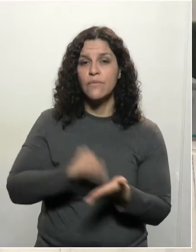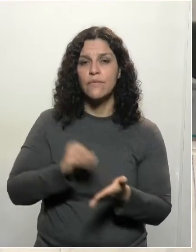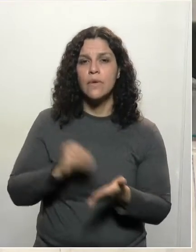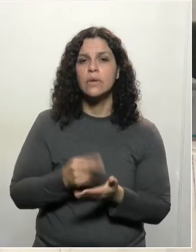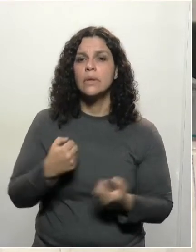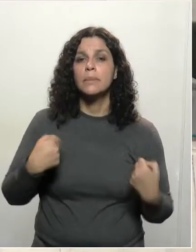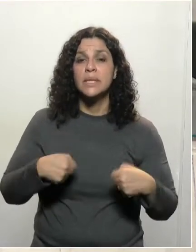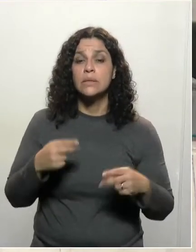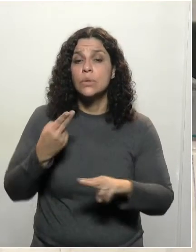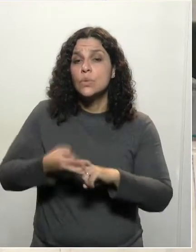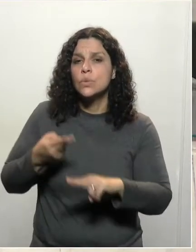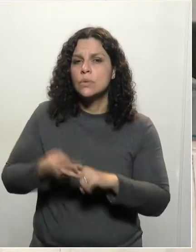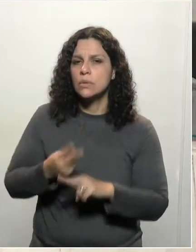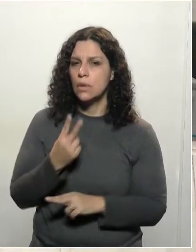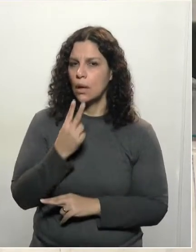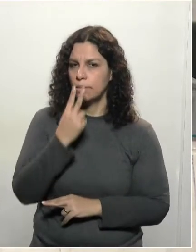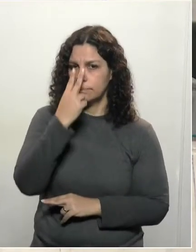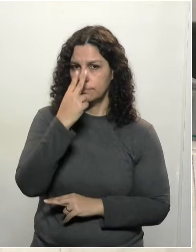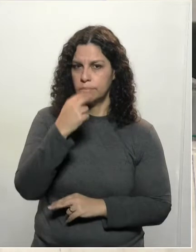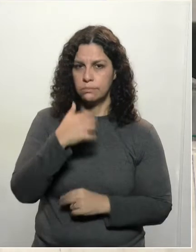só por